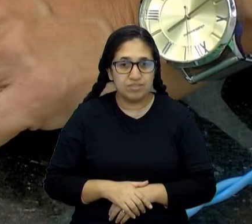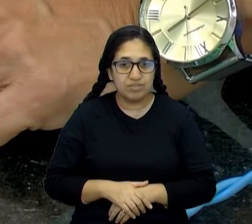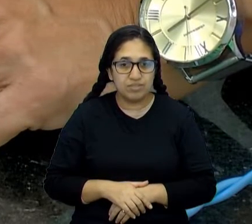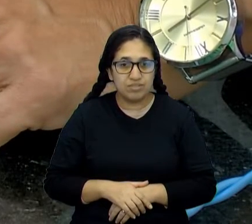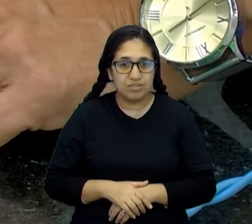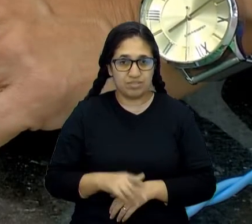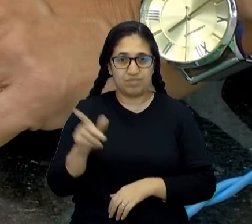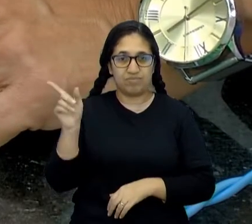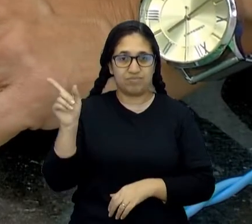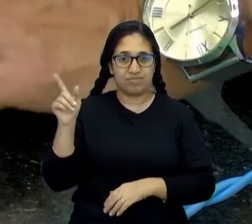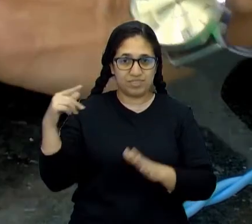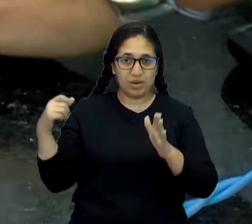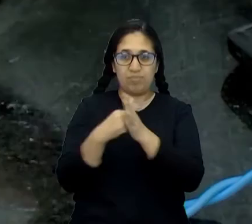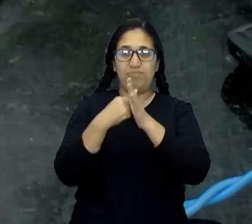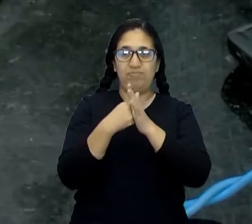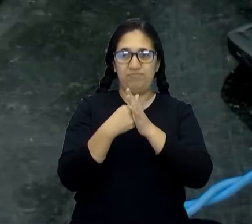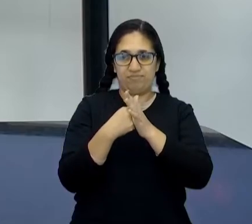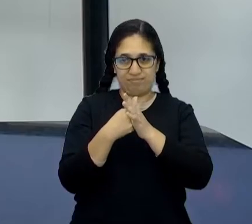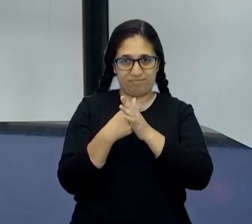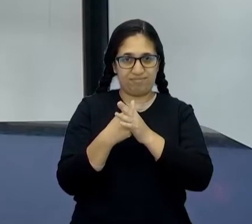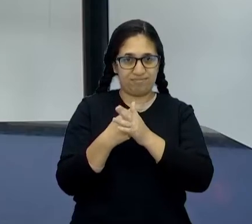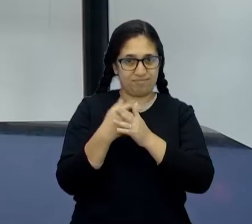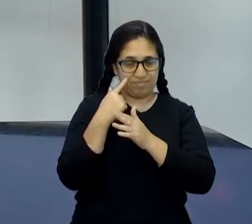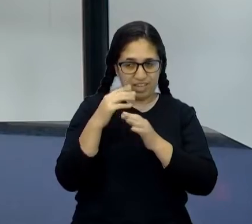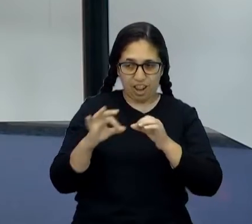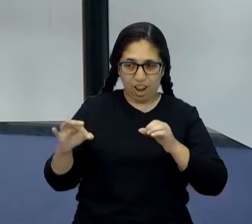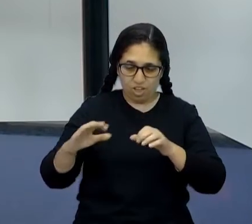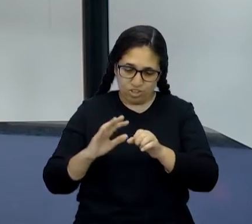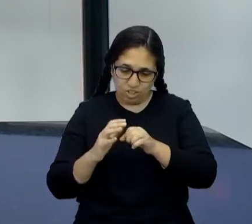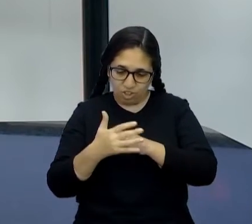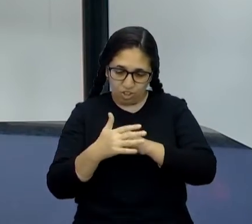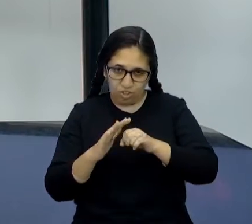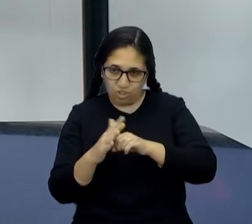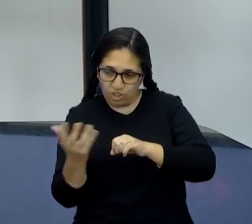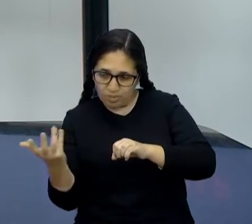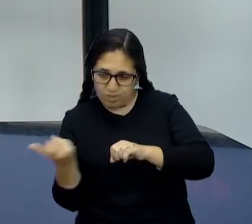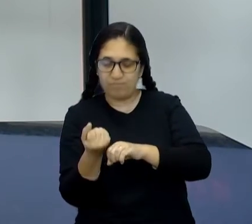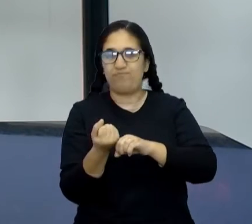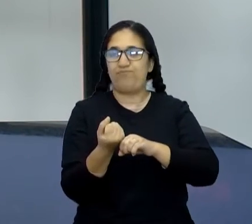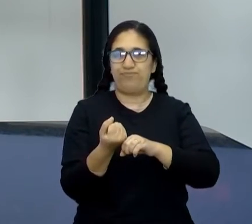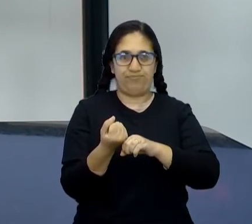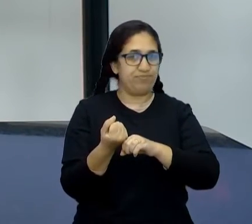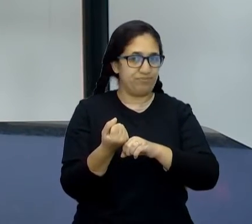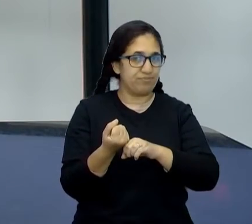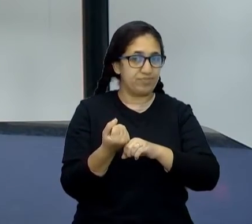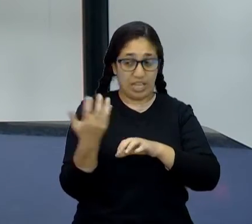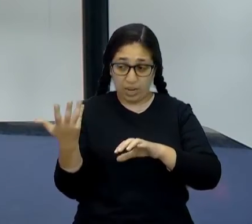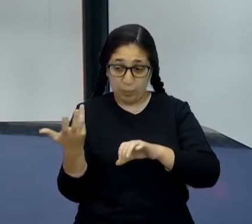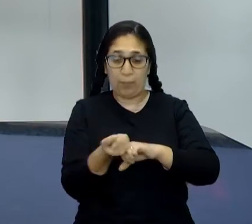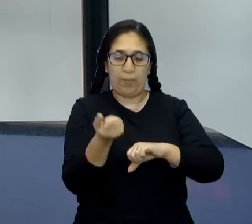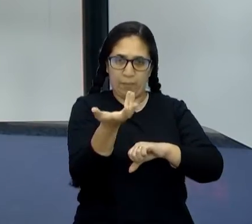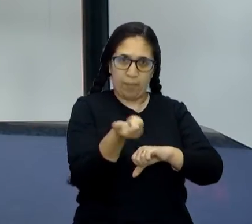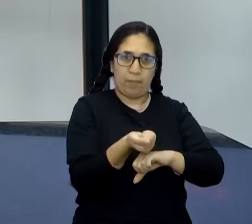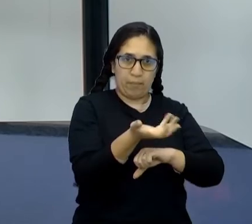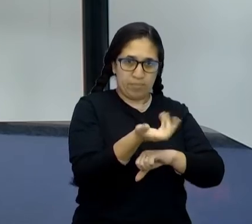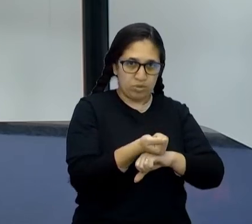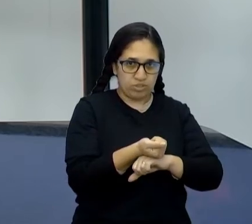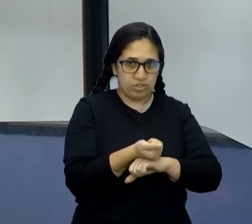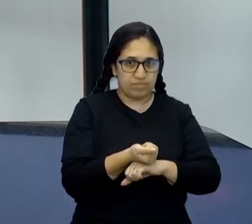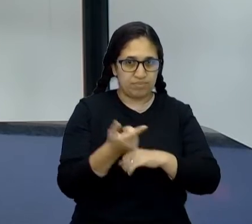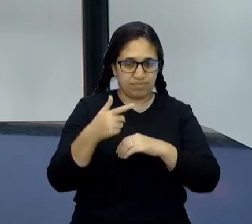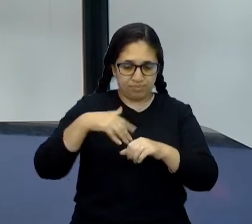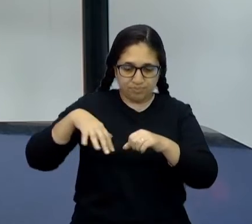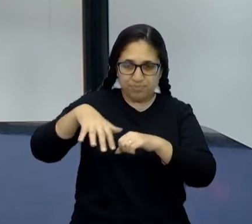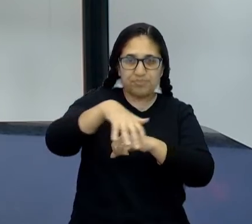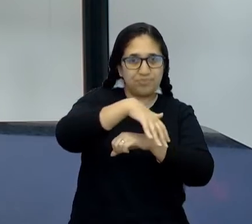tá próximo do campo. Então, mesmo longe, ele aproxima. Entrou no campo do ímã, ele puxa esses materiais ferrosos. Então, o campo